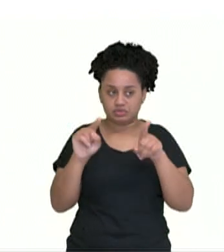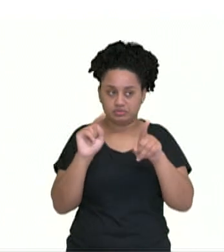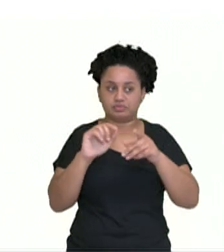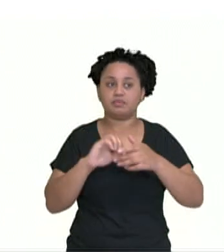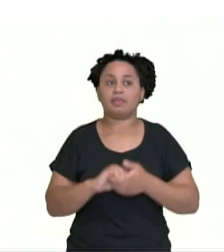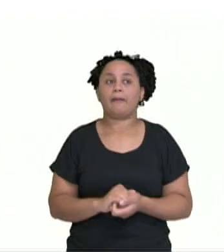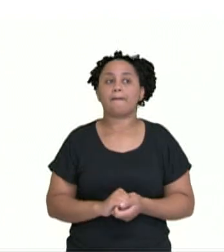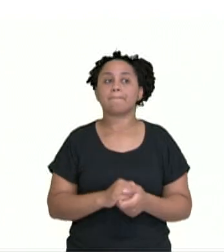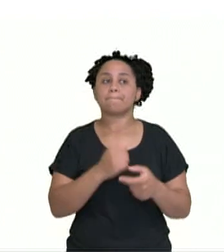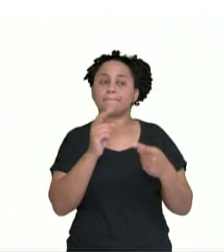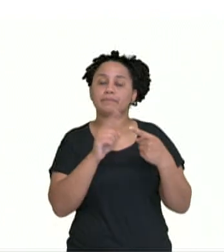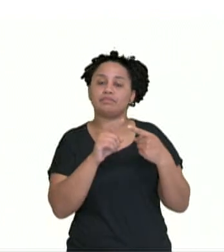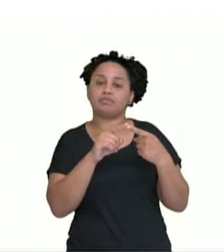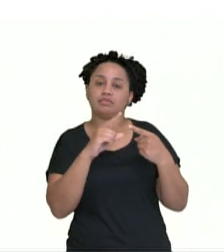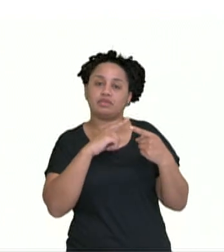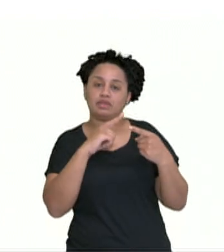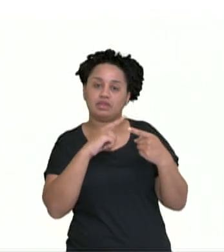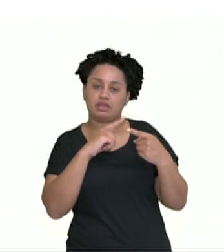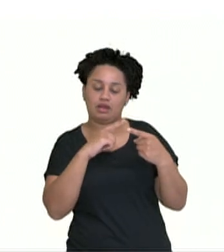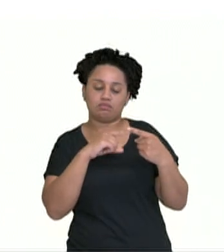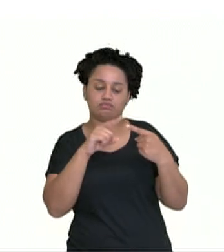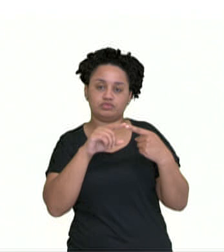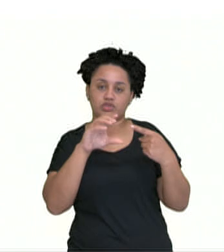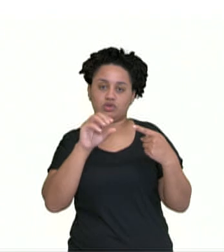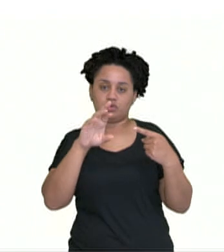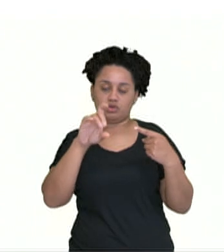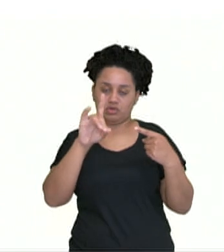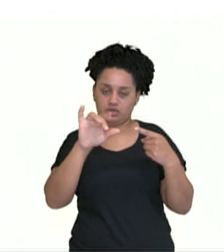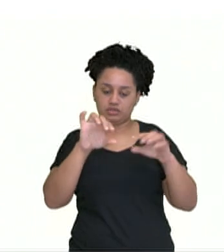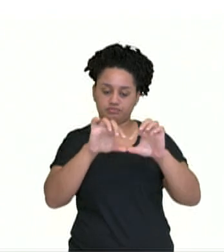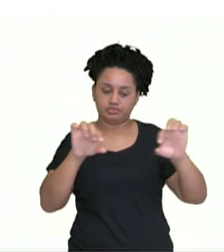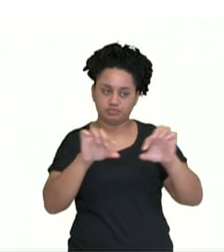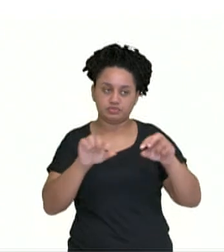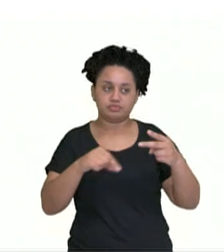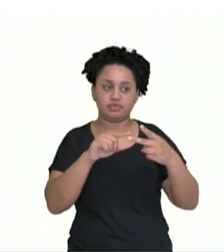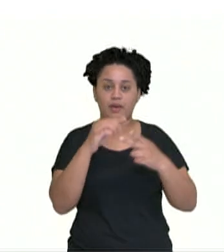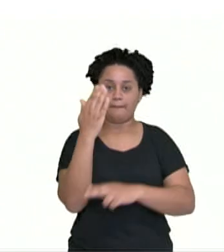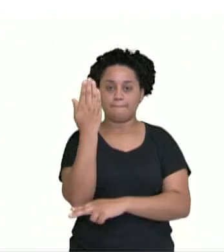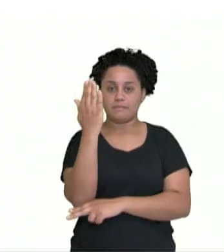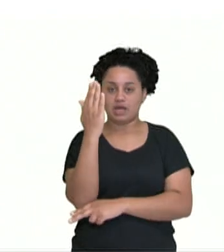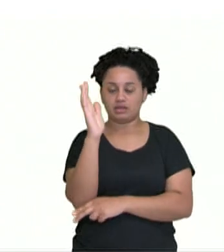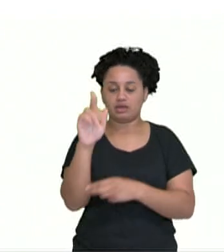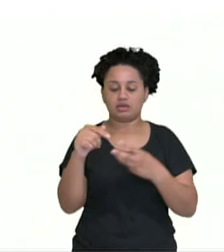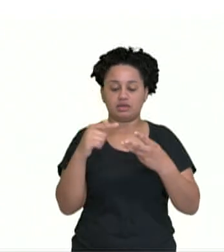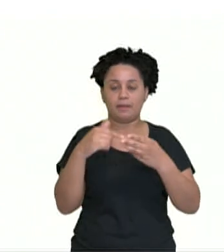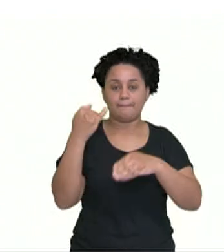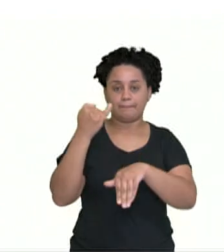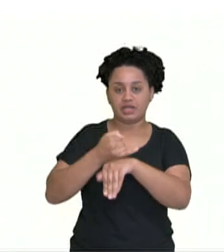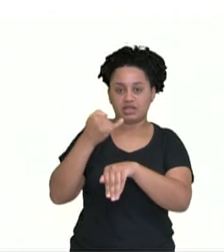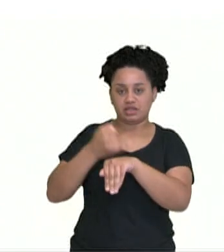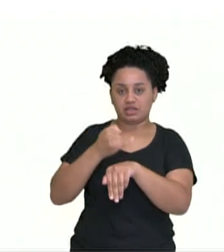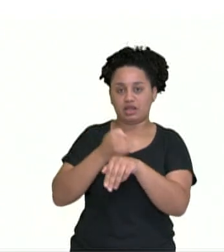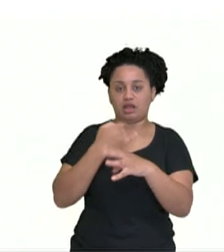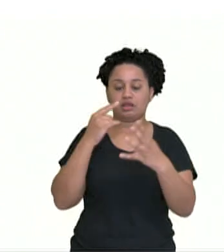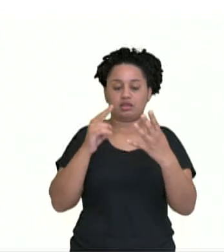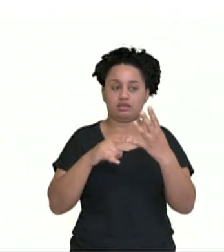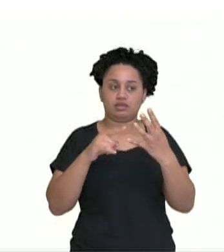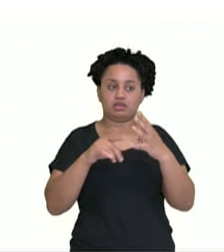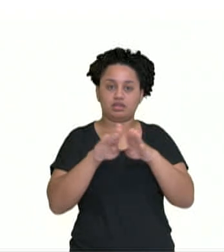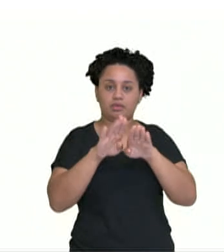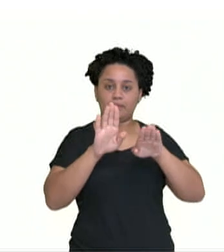preferir. Nelas temos as cordas, as madeiras, os metais e a percussão.